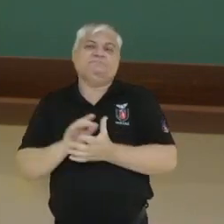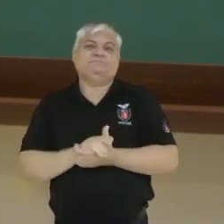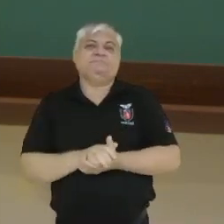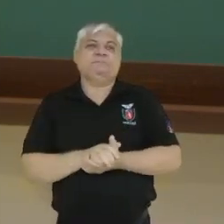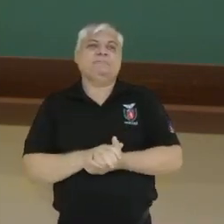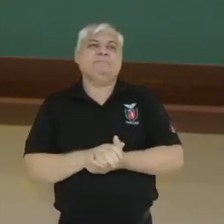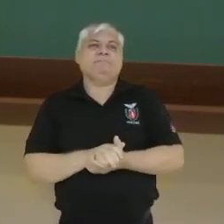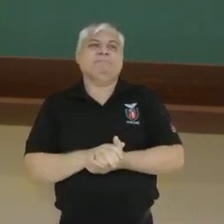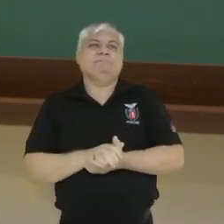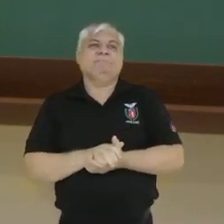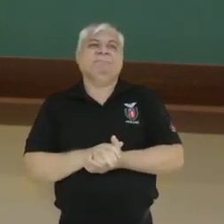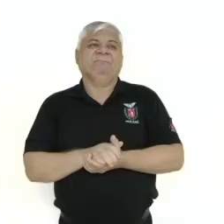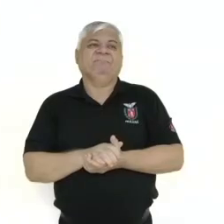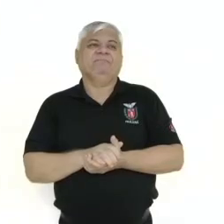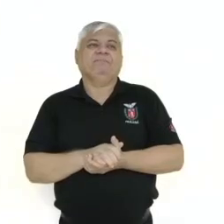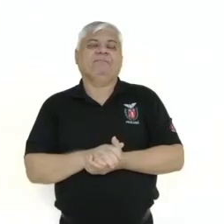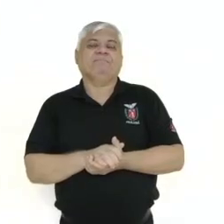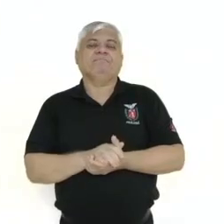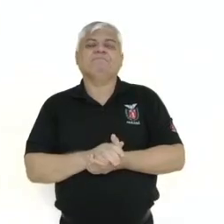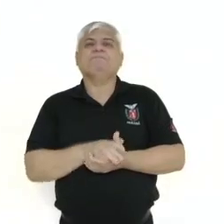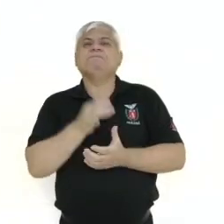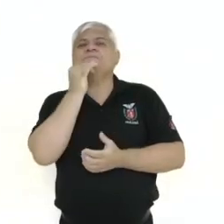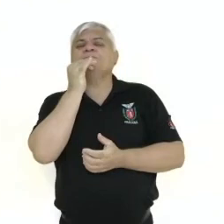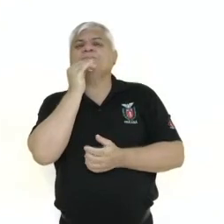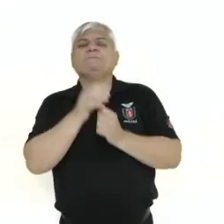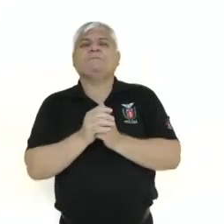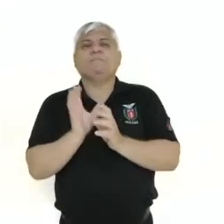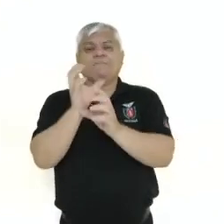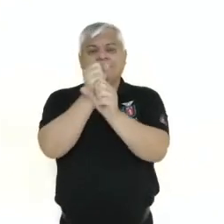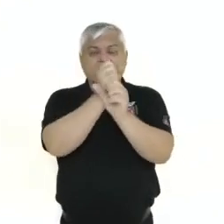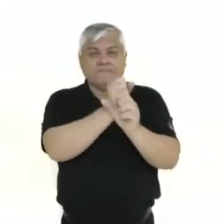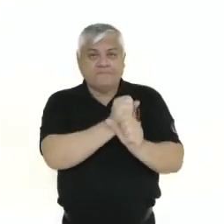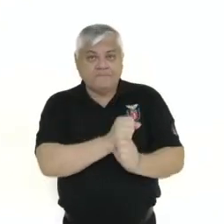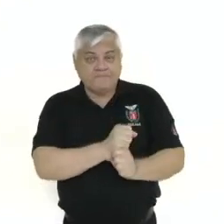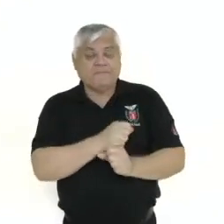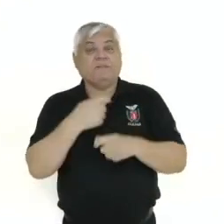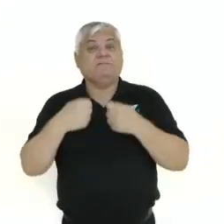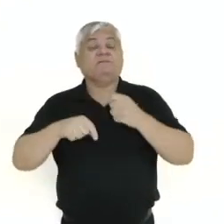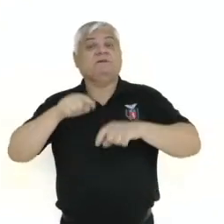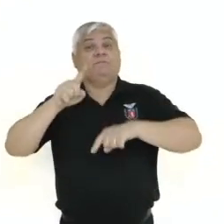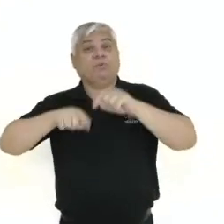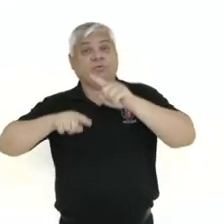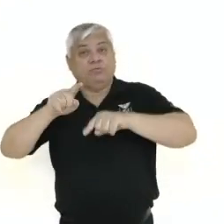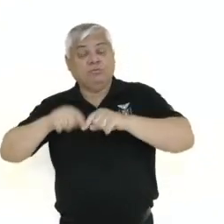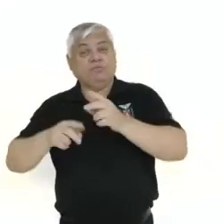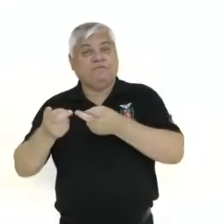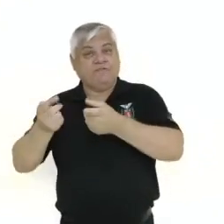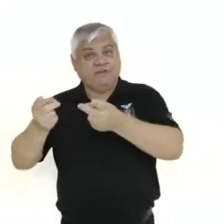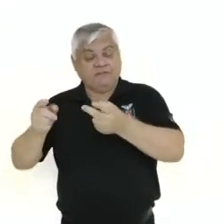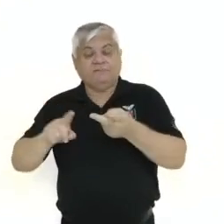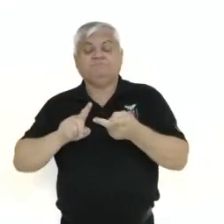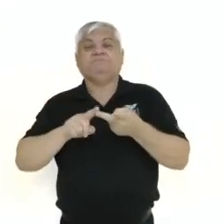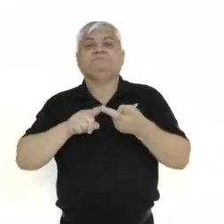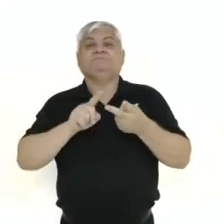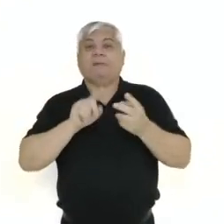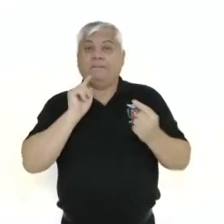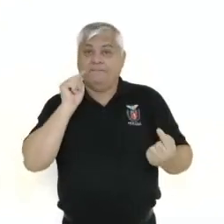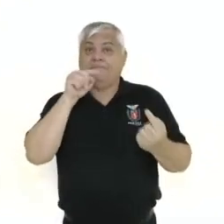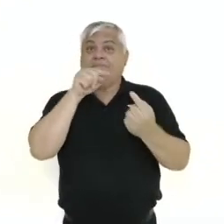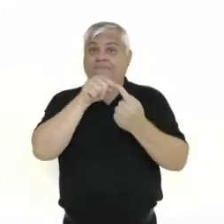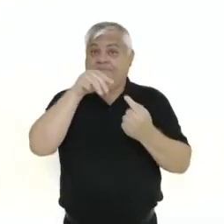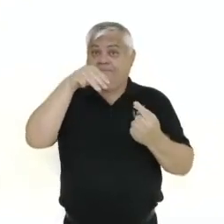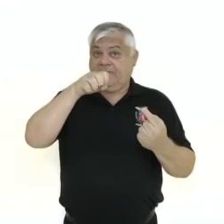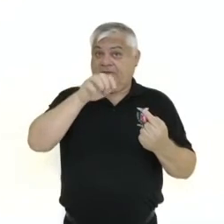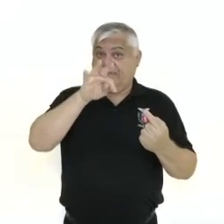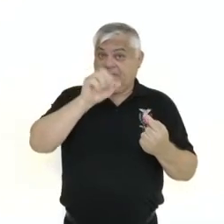comprando, né? Simulação do orçamento. Então a gente precisa identificar o produto e serviço à venda, estabelecer meta,